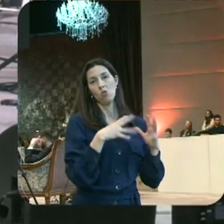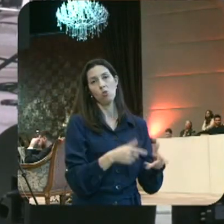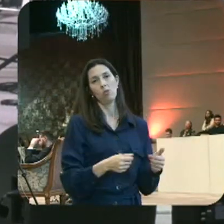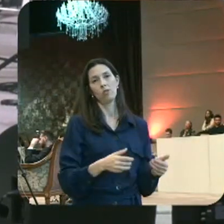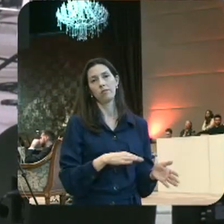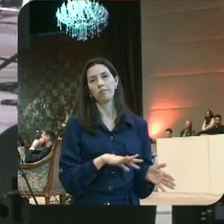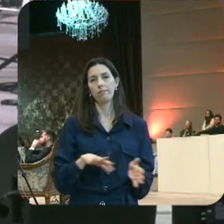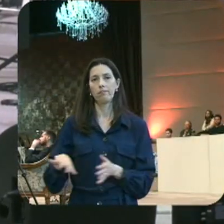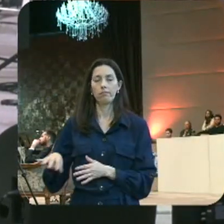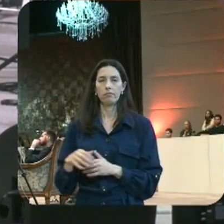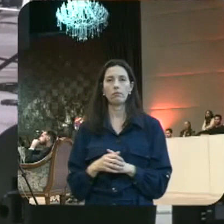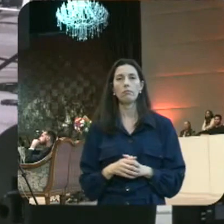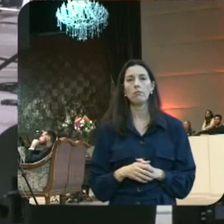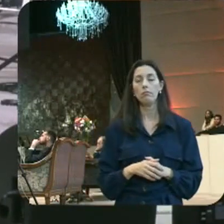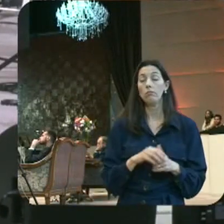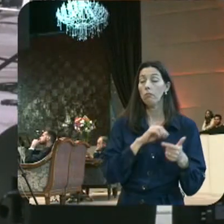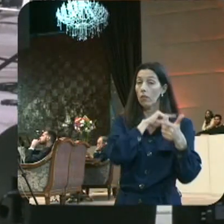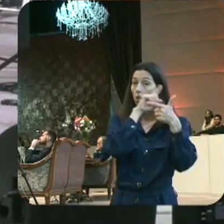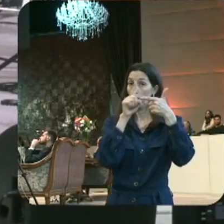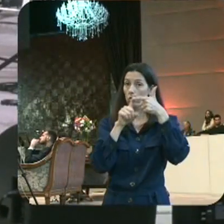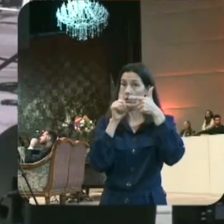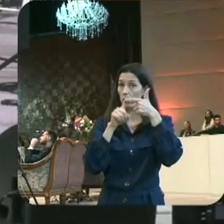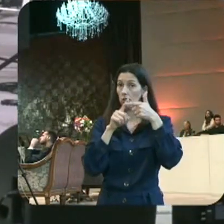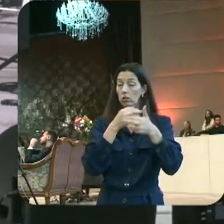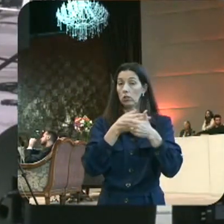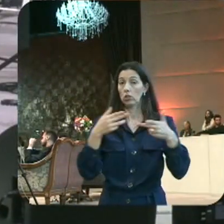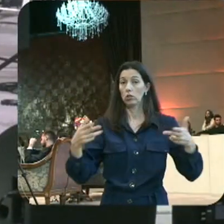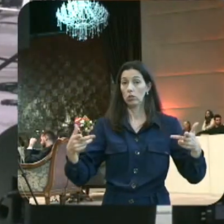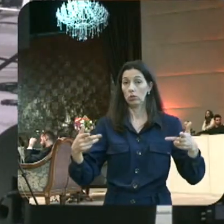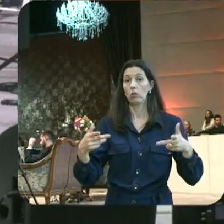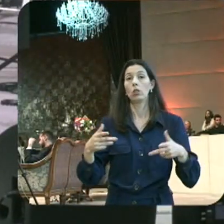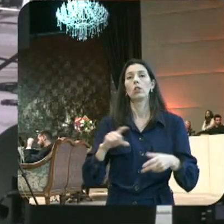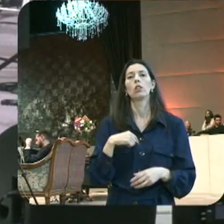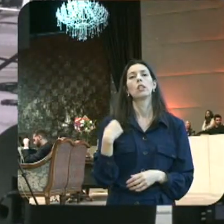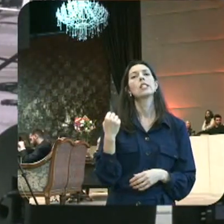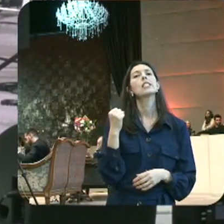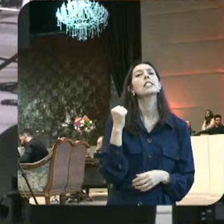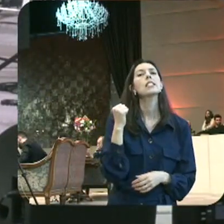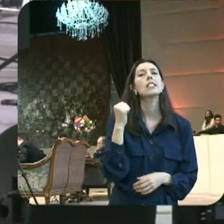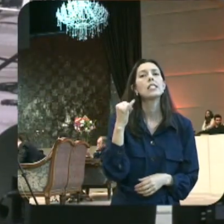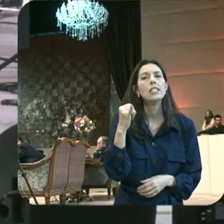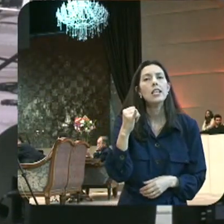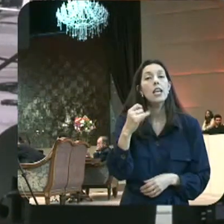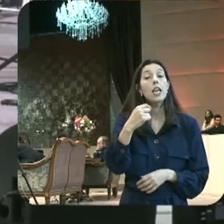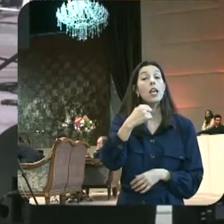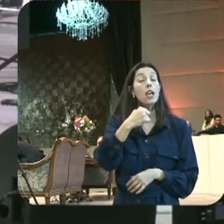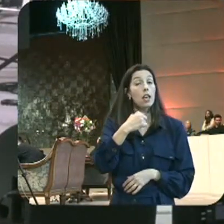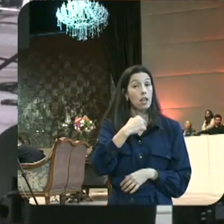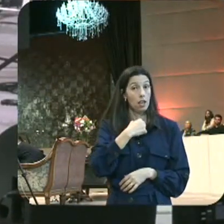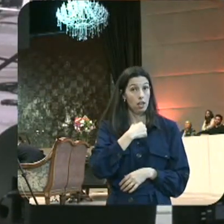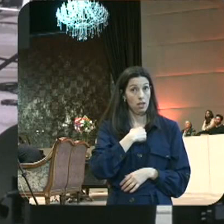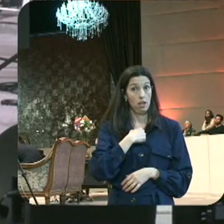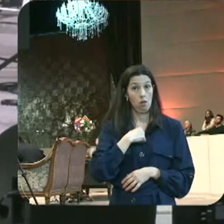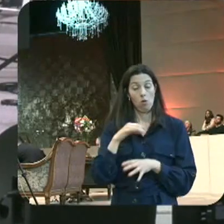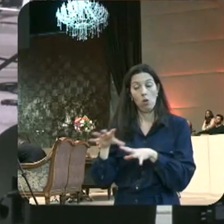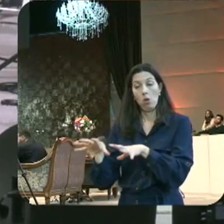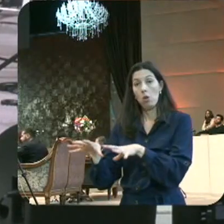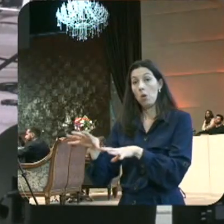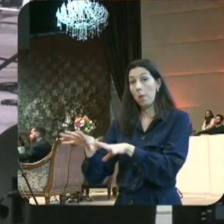tomar o que Deus determinou que é santo é roubo. Olha